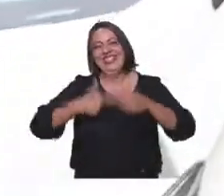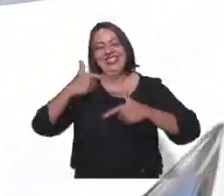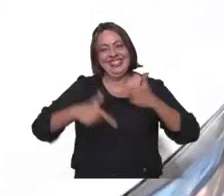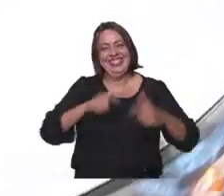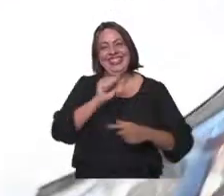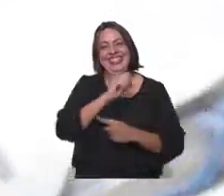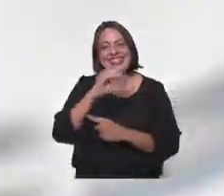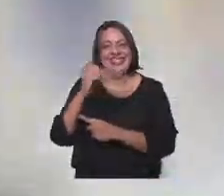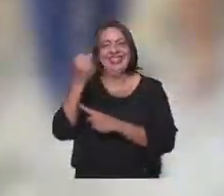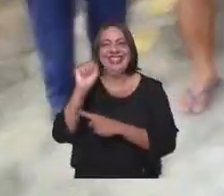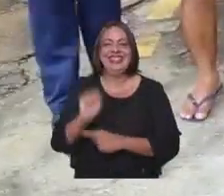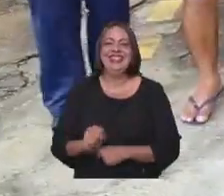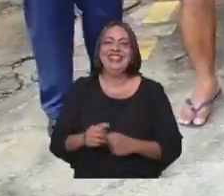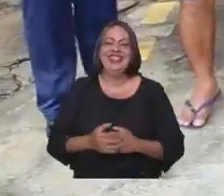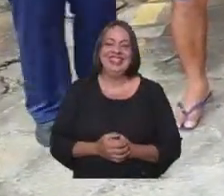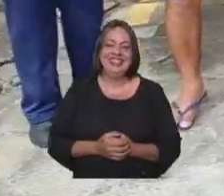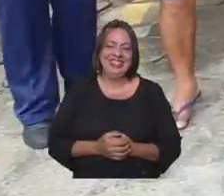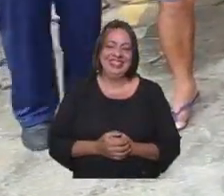GAC Sergipe. Ele